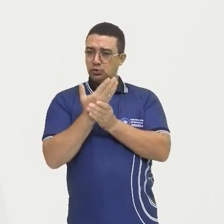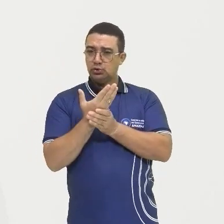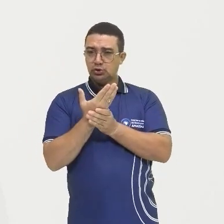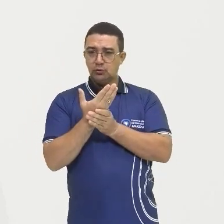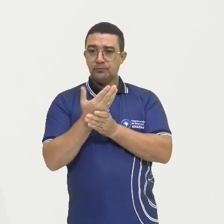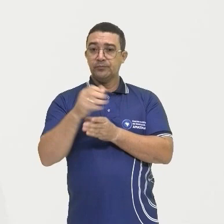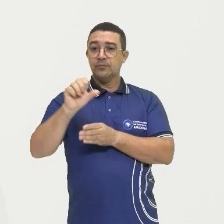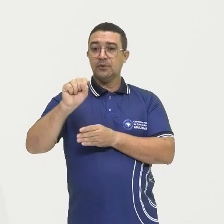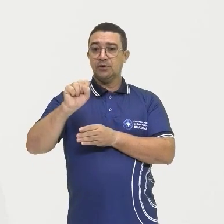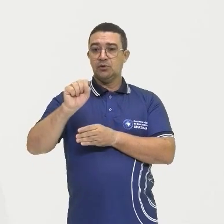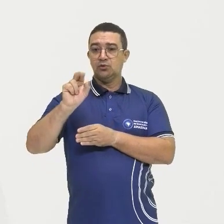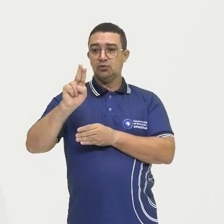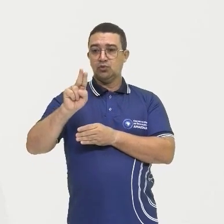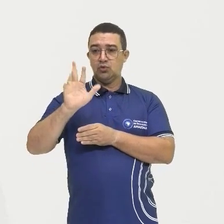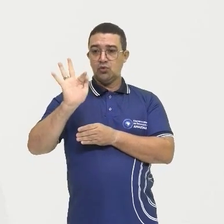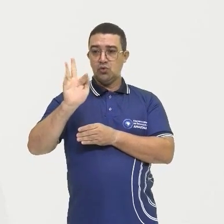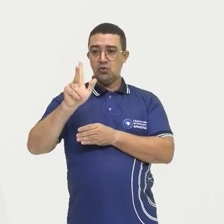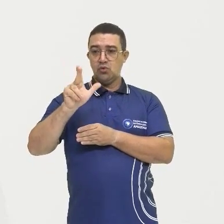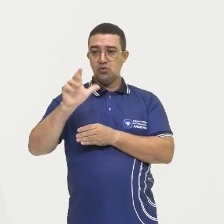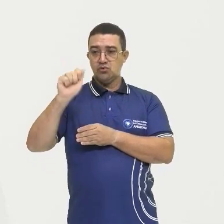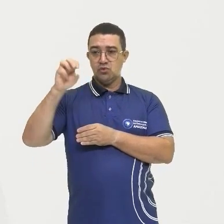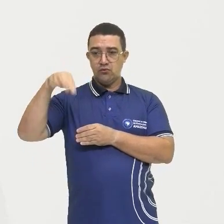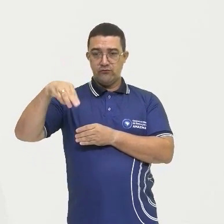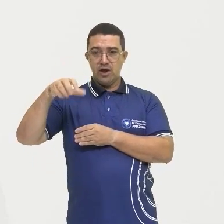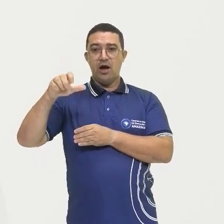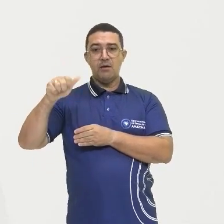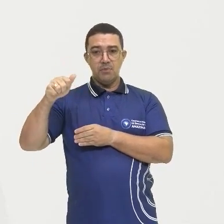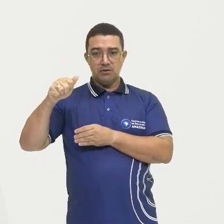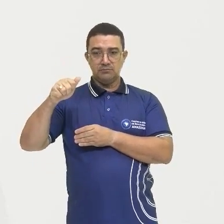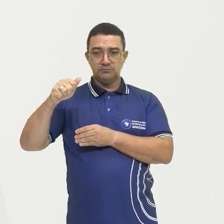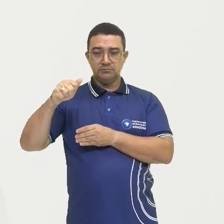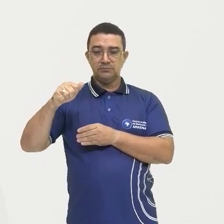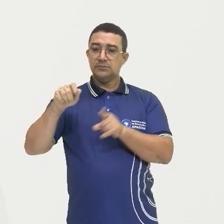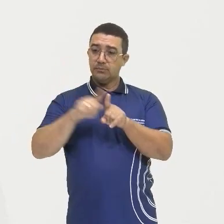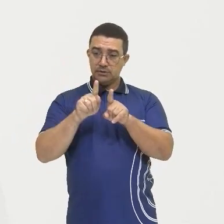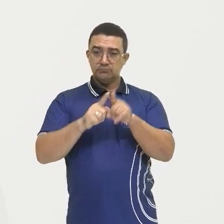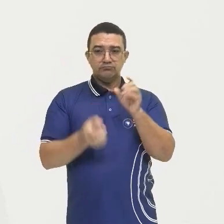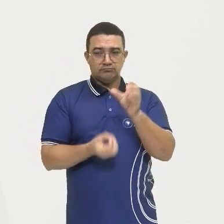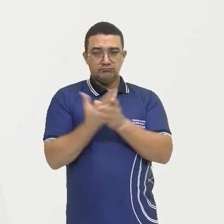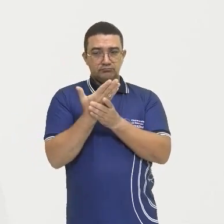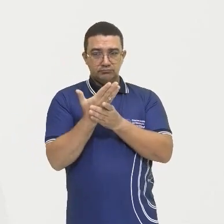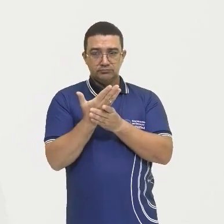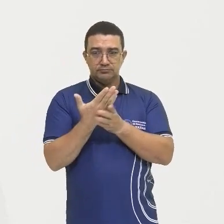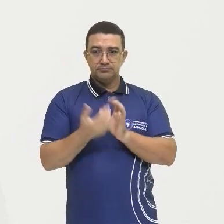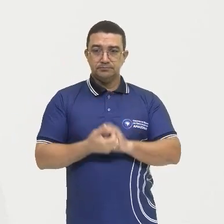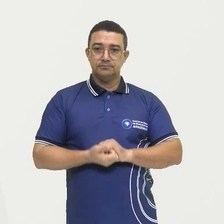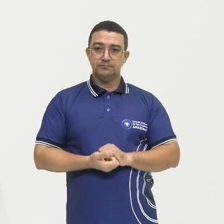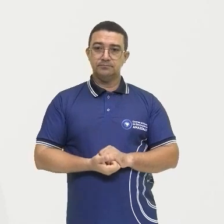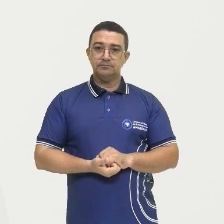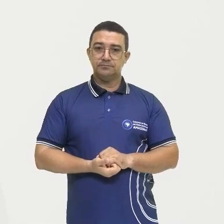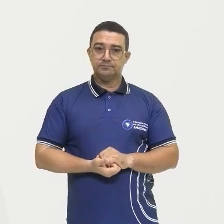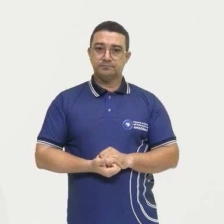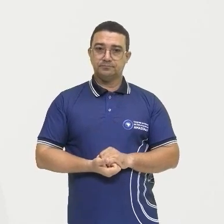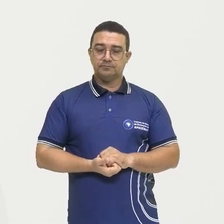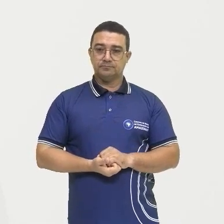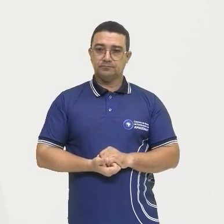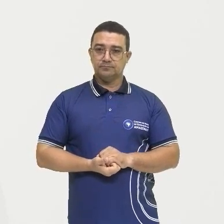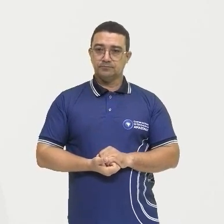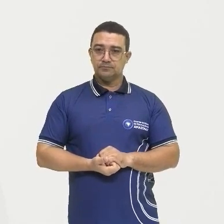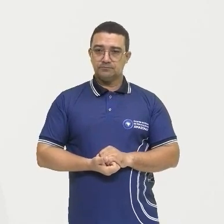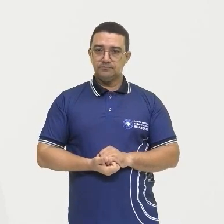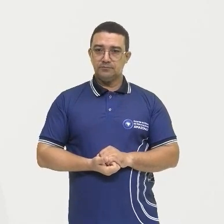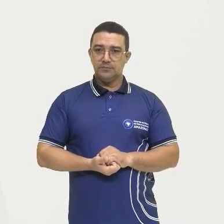foi criado, também, a Superintendência da Zona Franca de Manaus, tá certo? A SUFRAMA, criada no mesmo